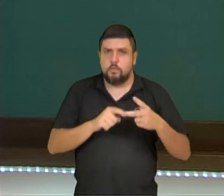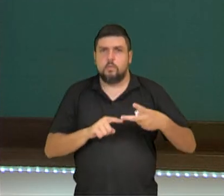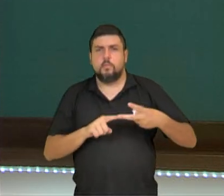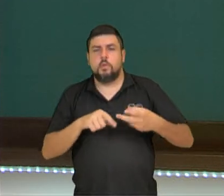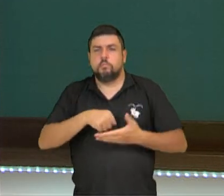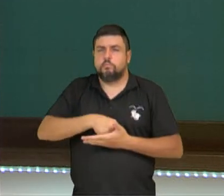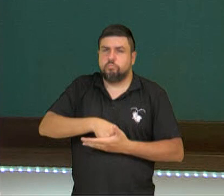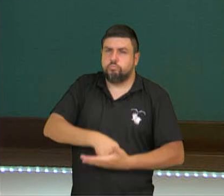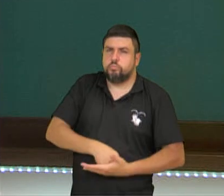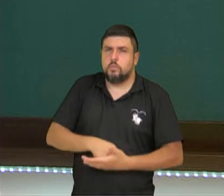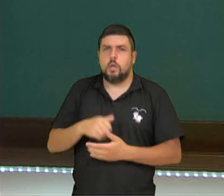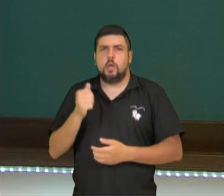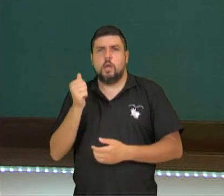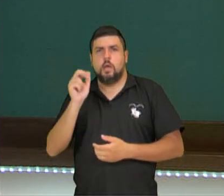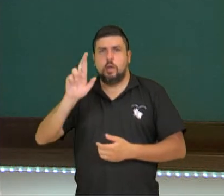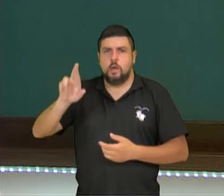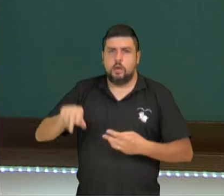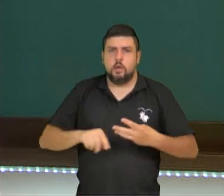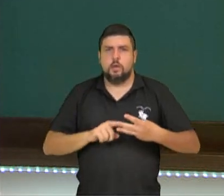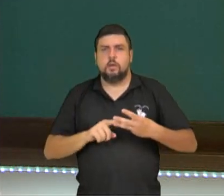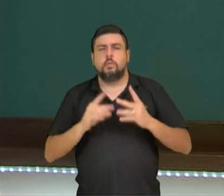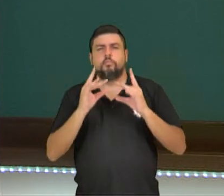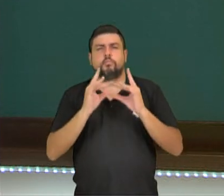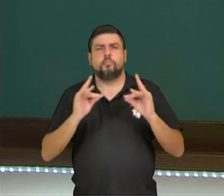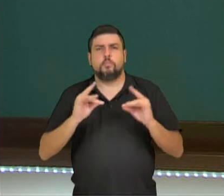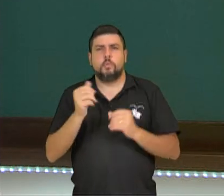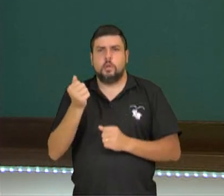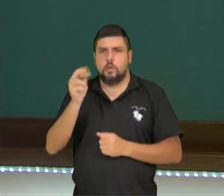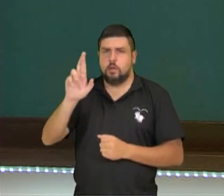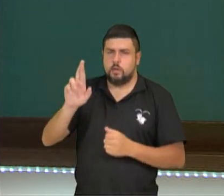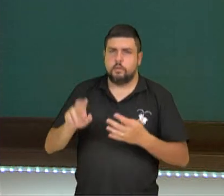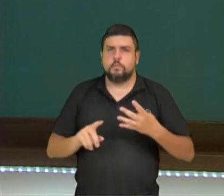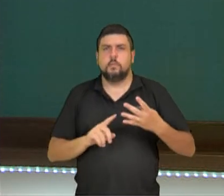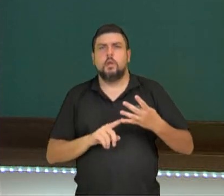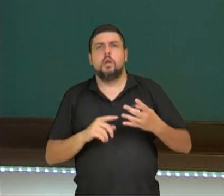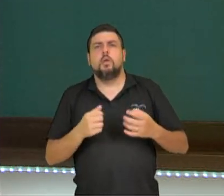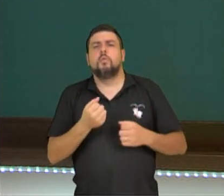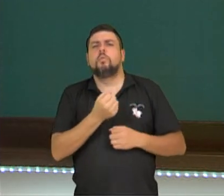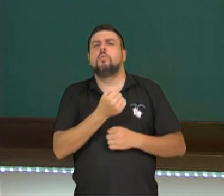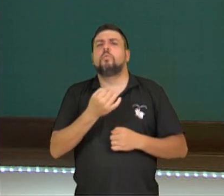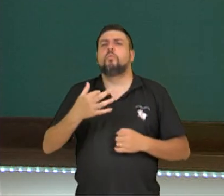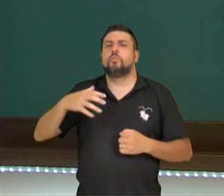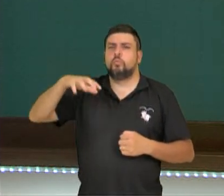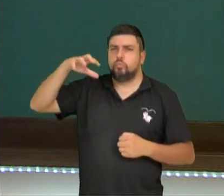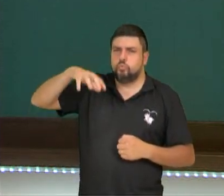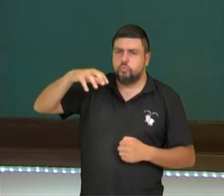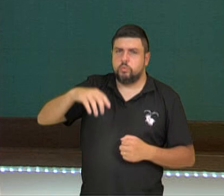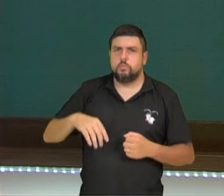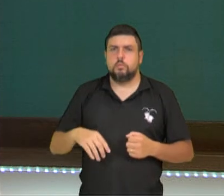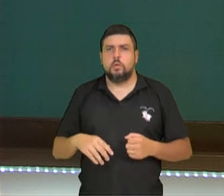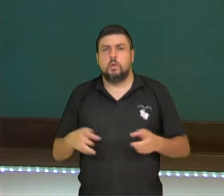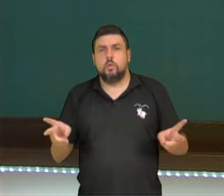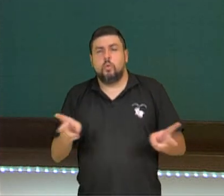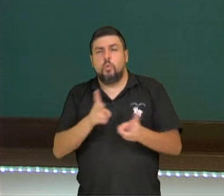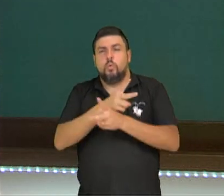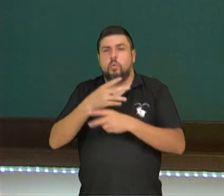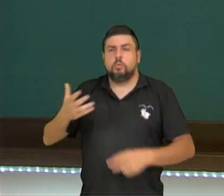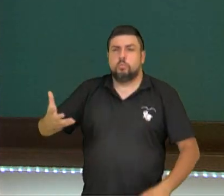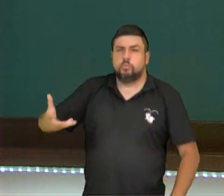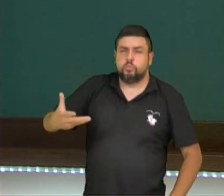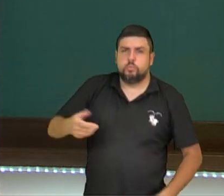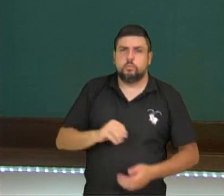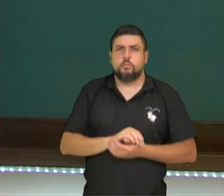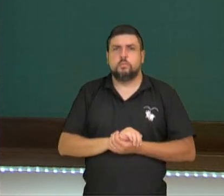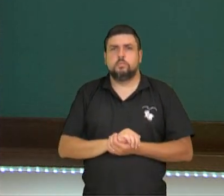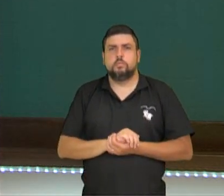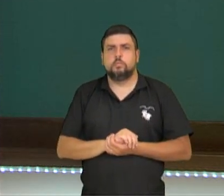do ar, a umidade desse ar, a quantidade de chuvas, a velocidade dos ventos. Por isso